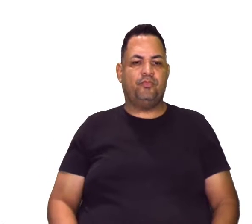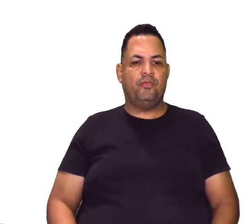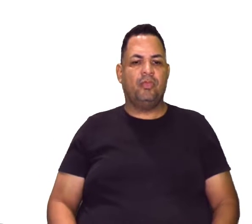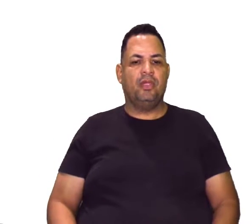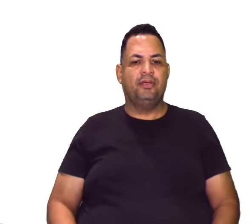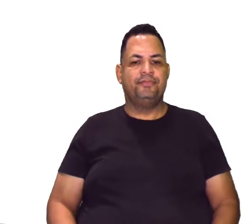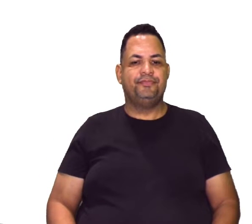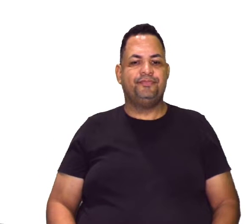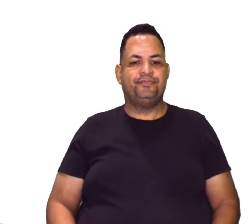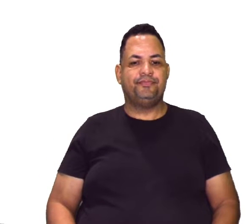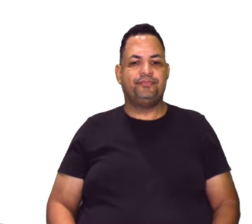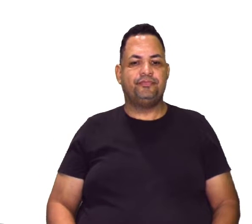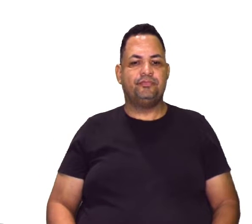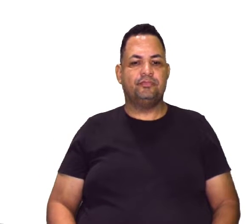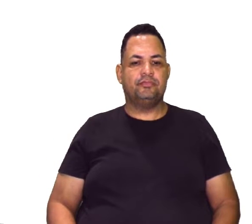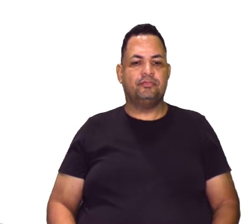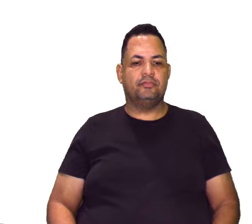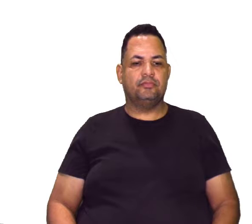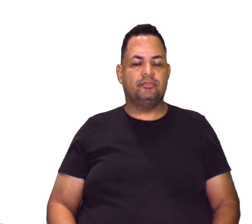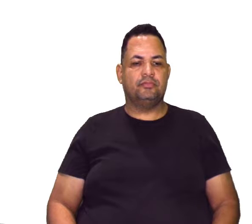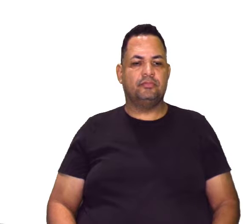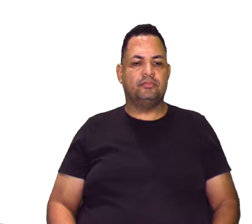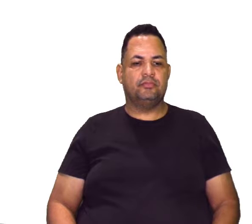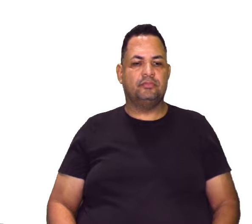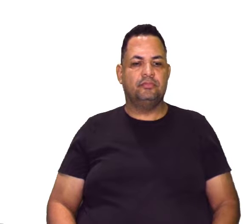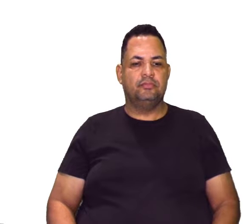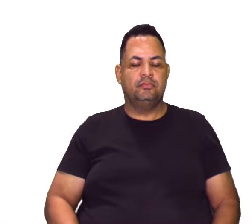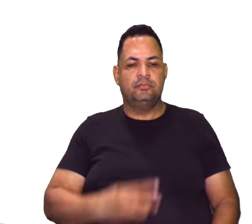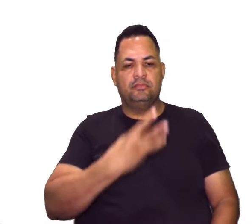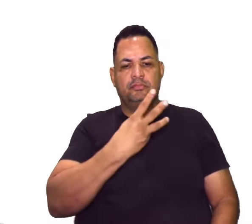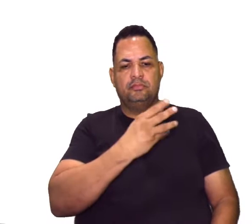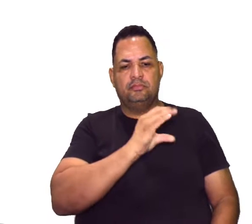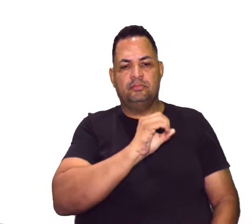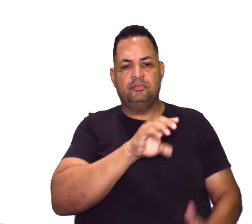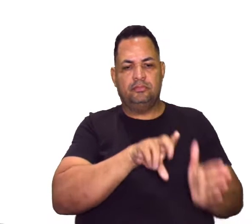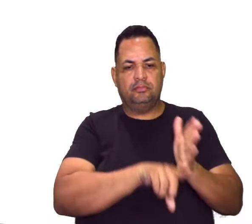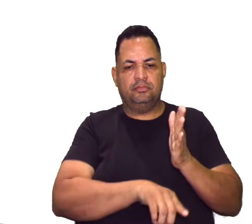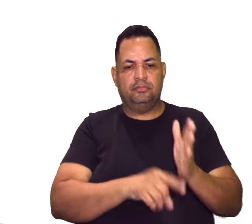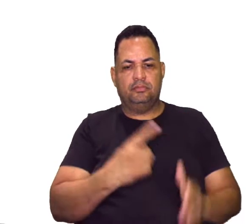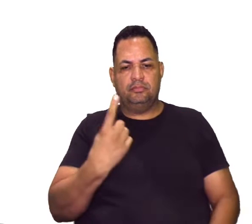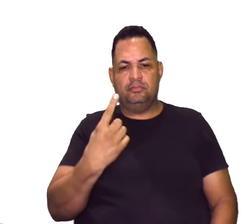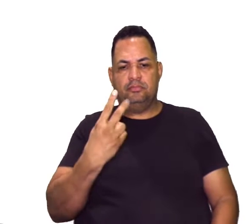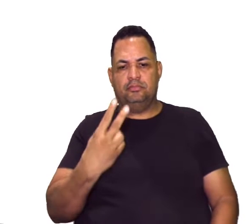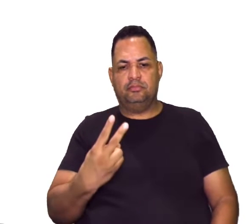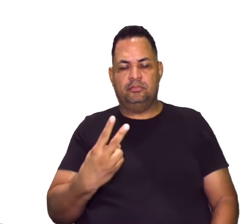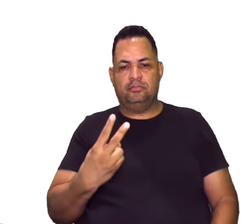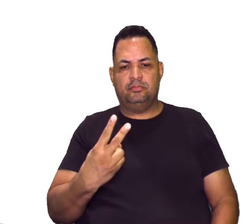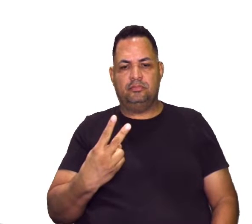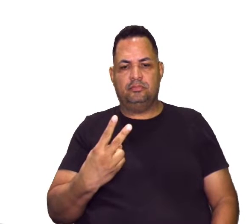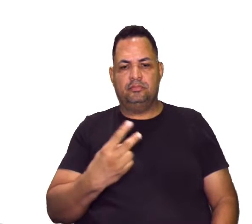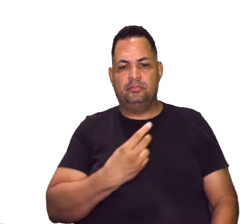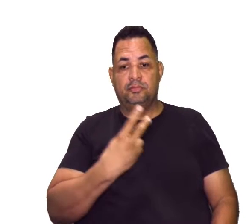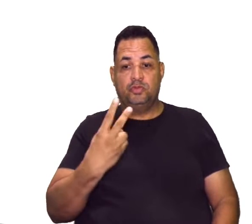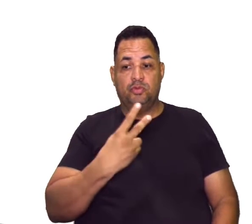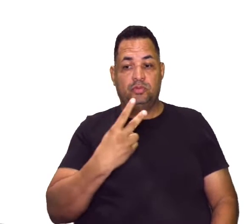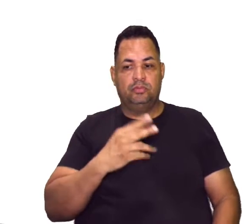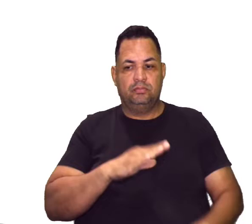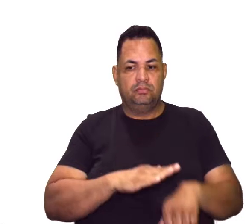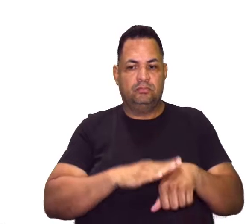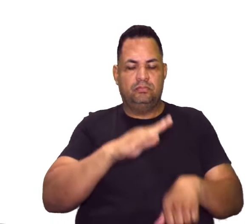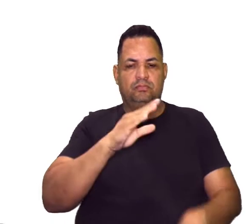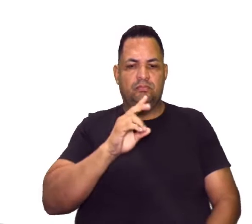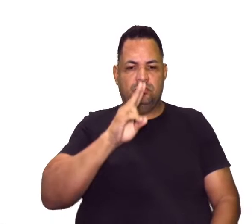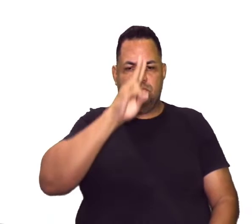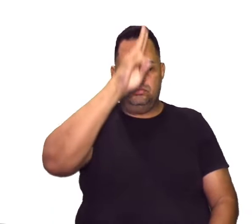O que acontece com HClO? 3 oxigênio menos 1 hidrogênio, 2, o segundo mais forte. Isto